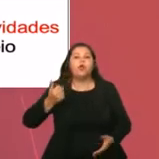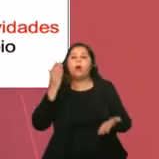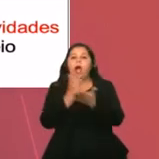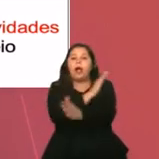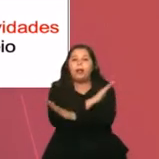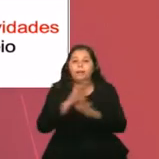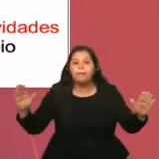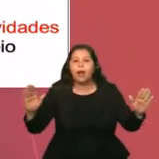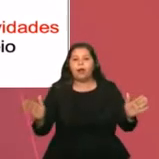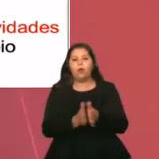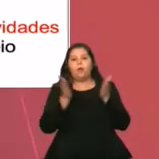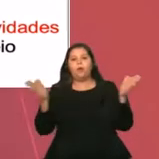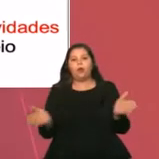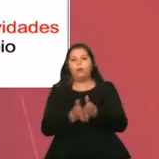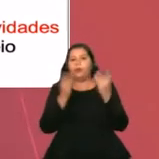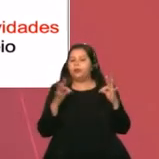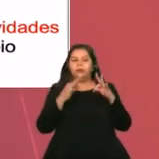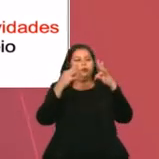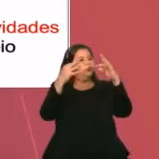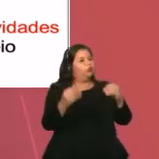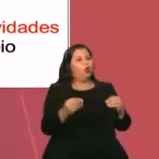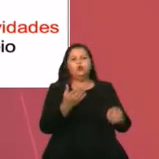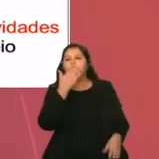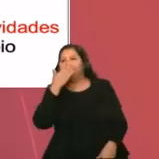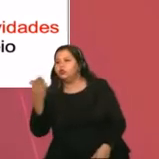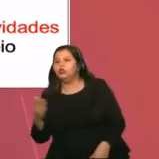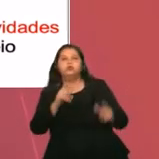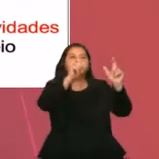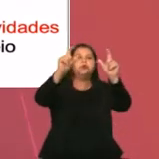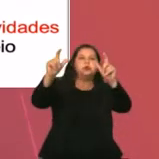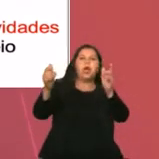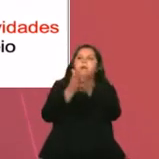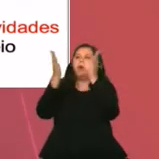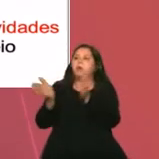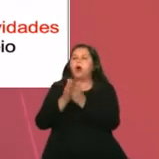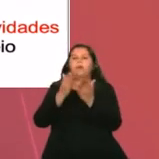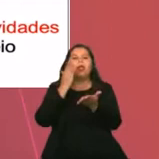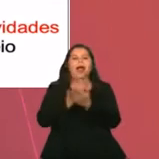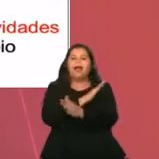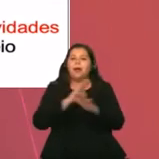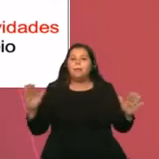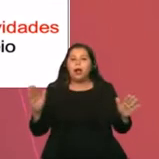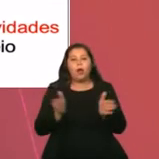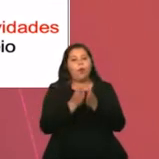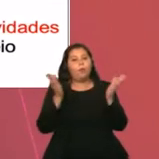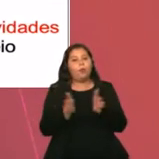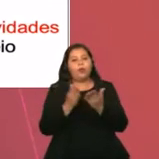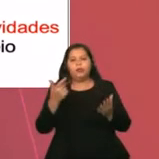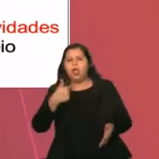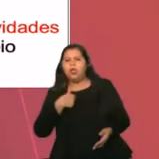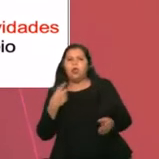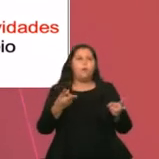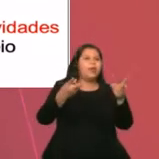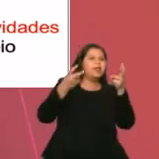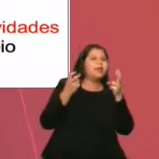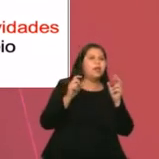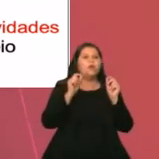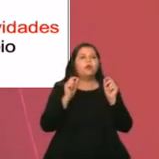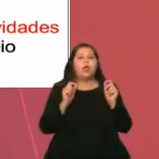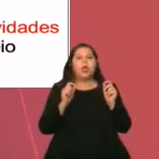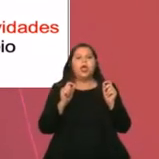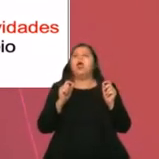acabar com a pobreza em todas as suas formas e todos os lugares e aí eu vejo uma interface muito boa do